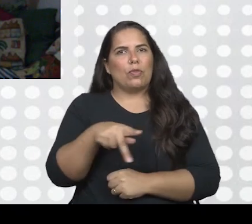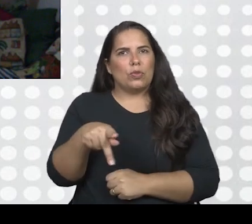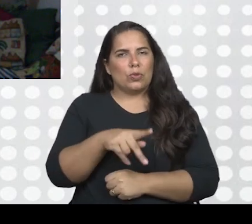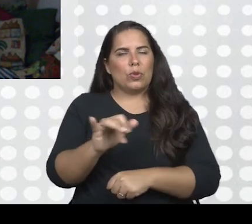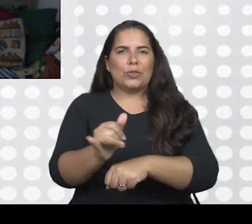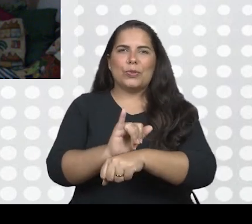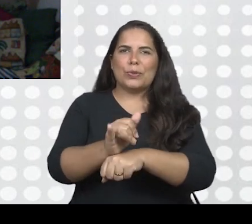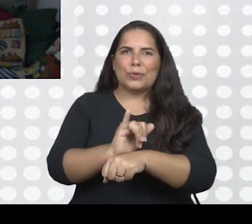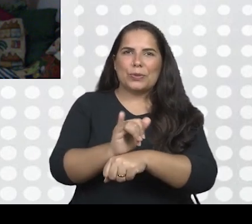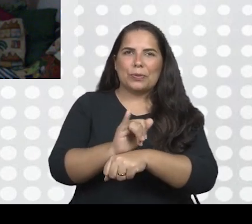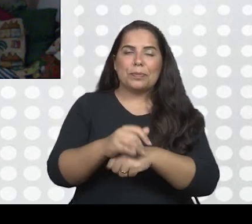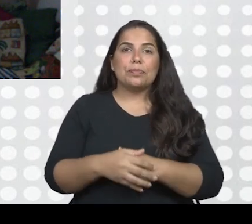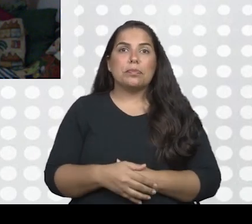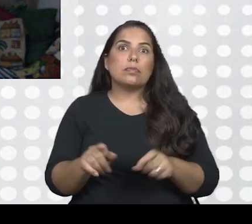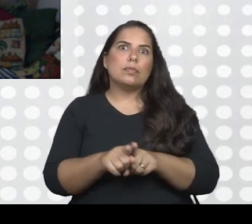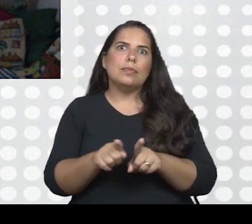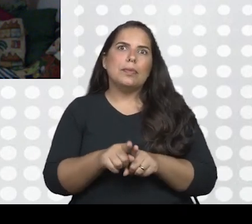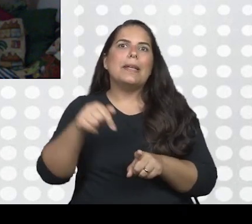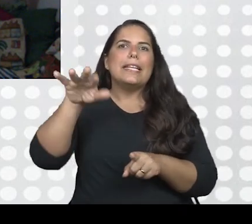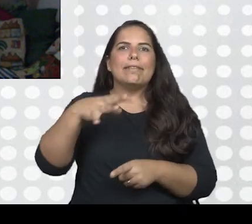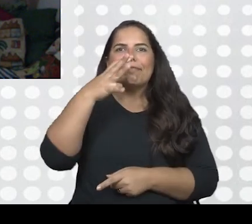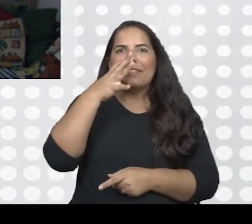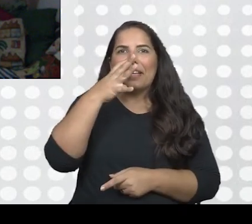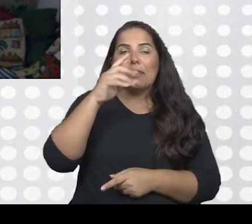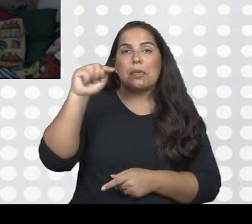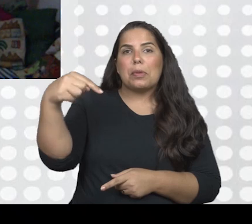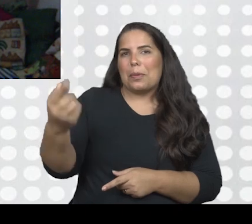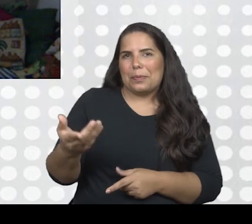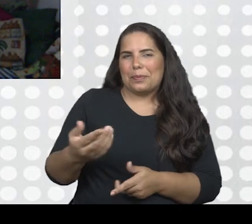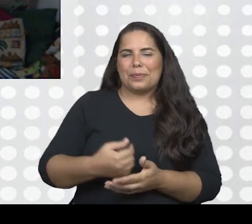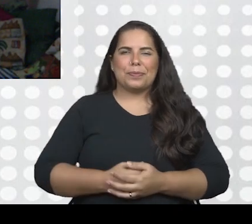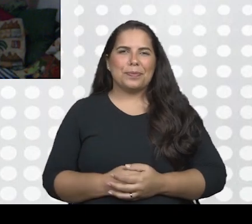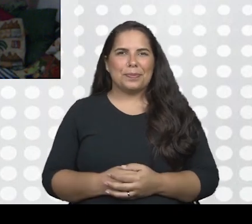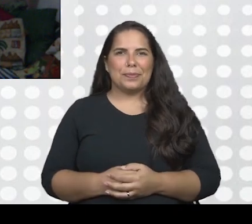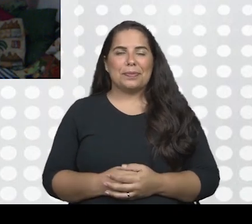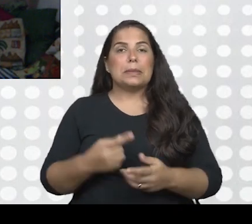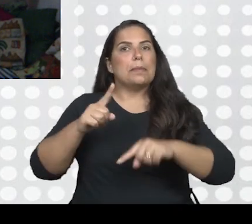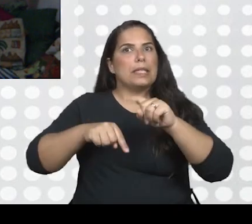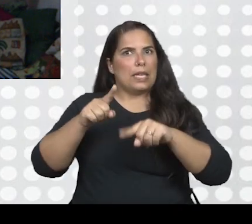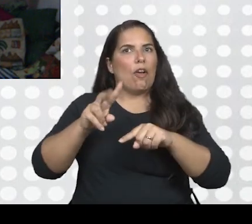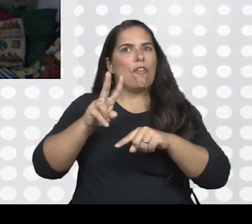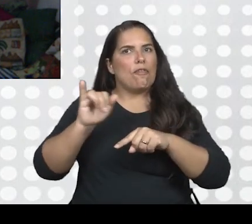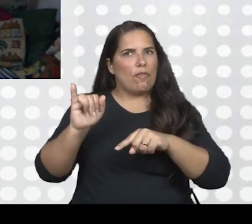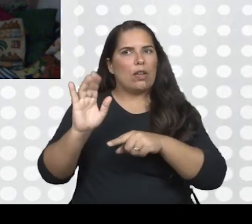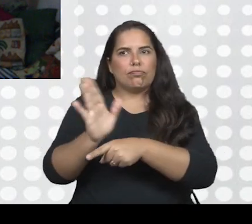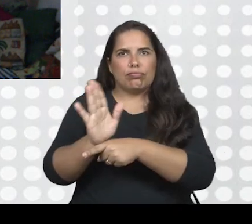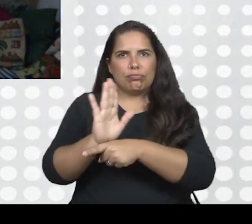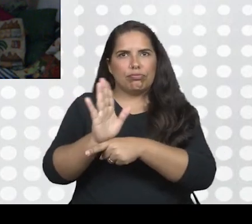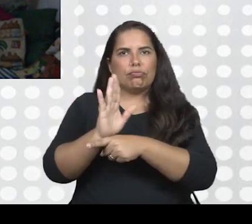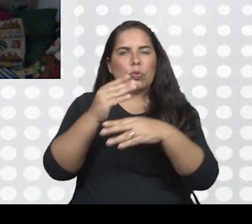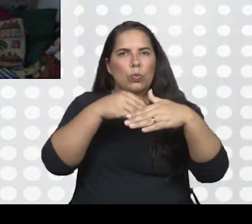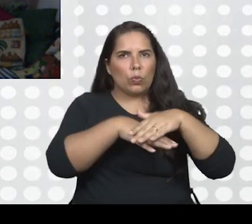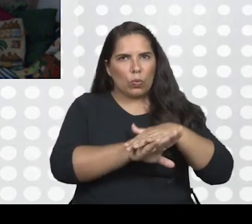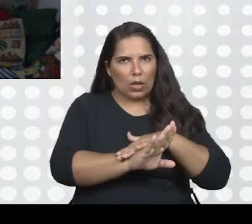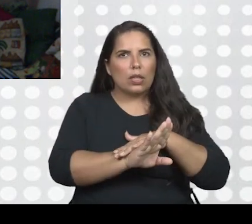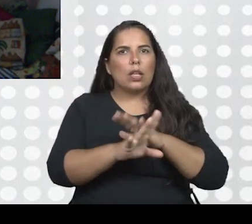no YouTube e também para aquelas que vão nos assistir em algum momento. Esse material vai ficar armazenado no